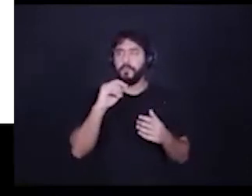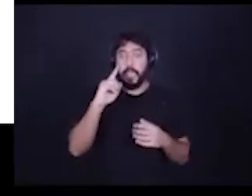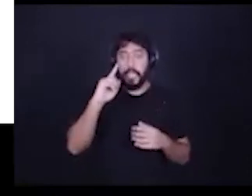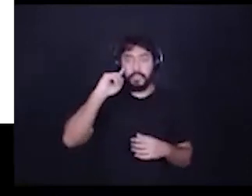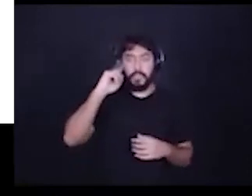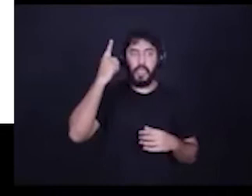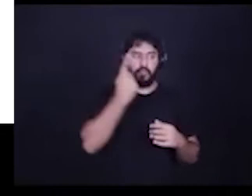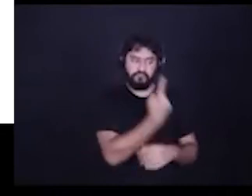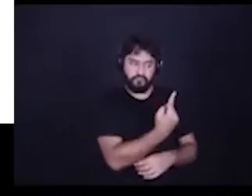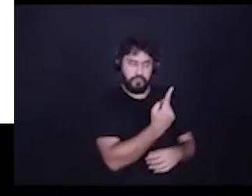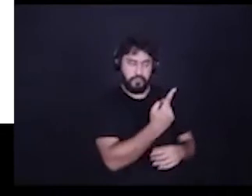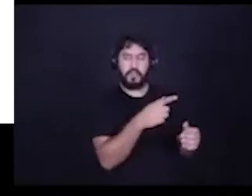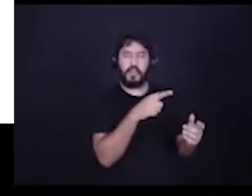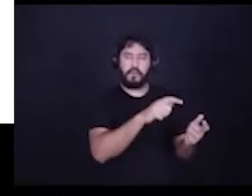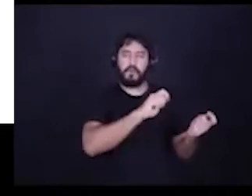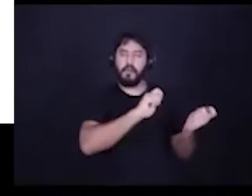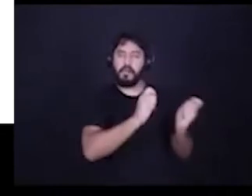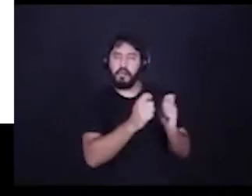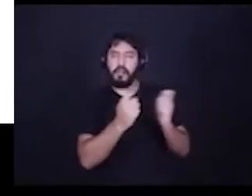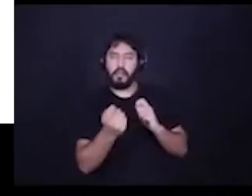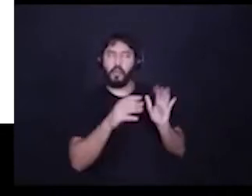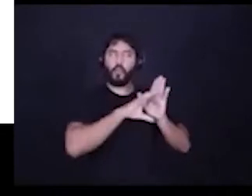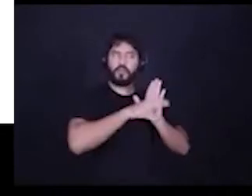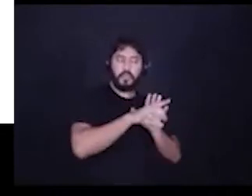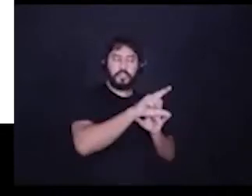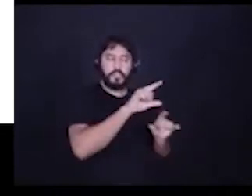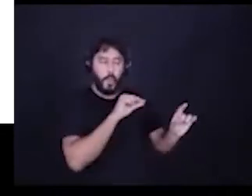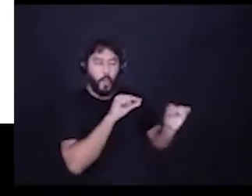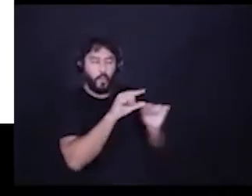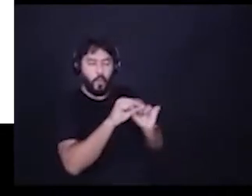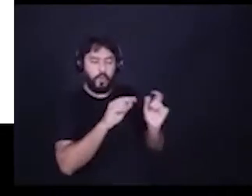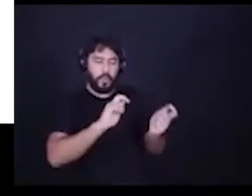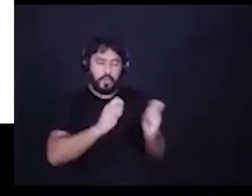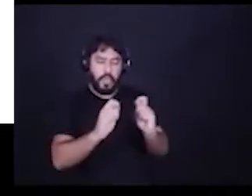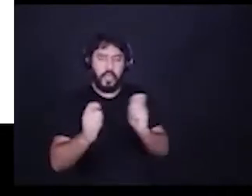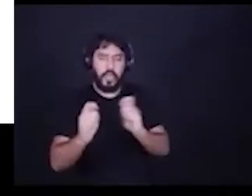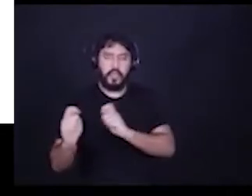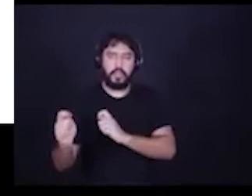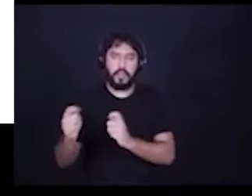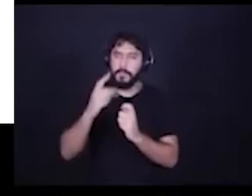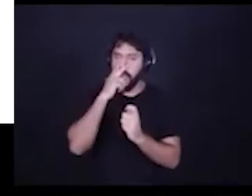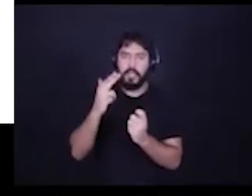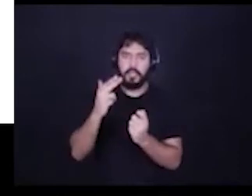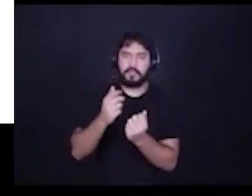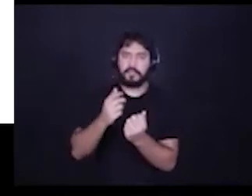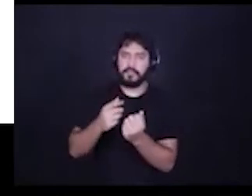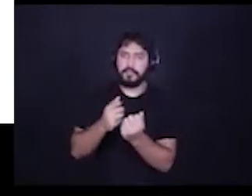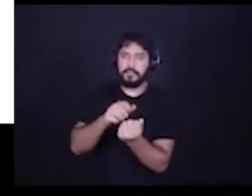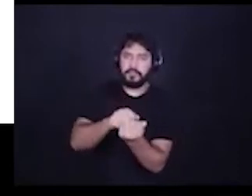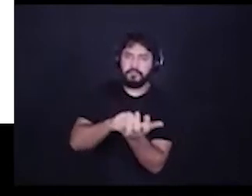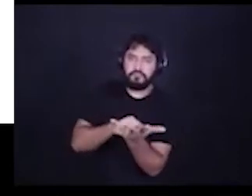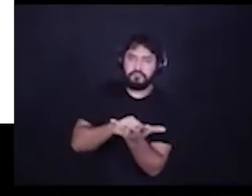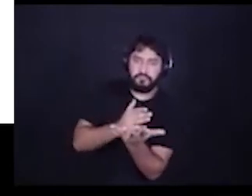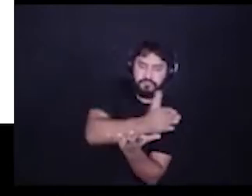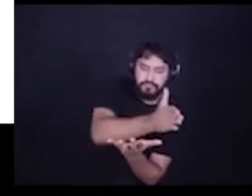de volta e recupero conceitos que são importantes para mim, eu vou começando a desdobrar e fazer toda uma investigação